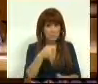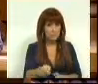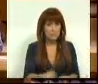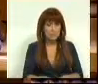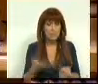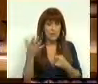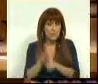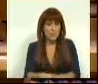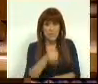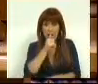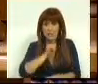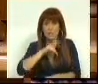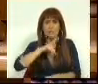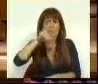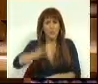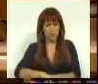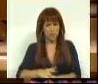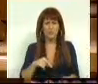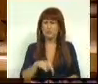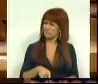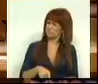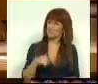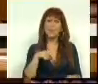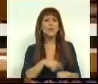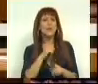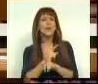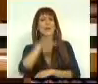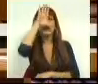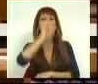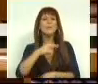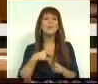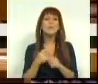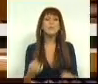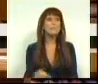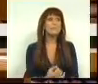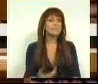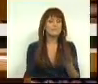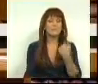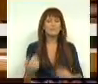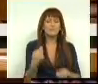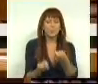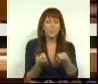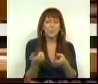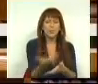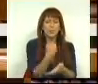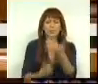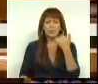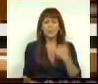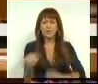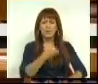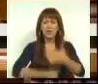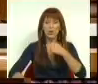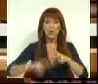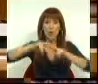designadamente a Águas de Portugal. Isto ao mesmo tempo que o Governo esvaziava progressivamente as autarquias de